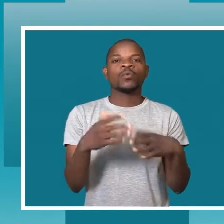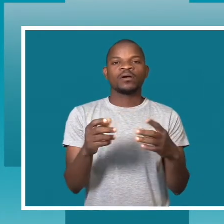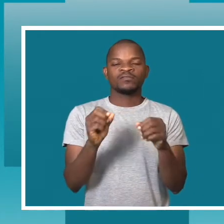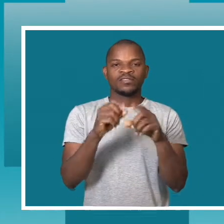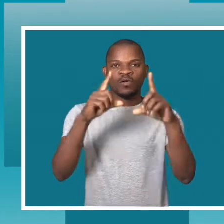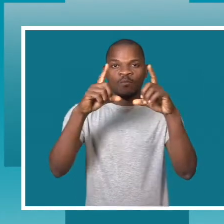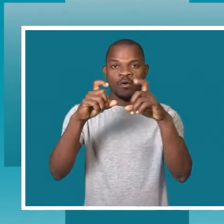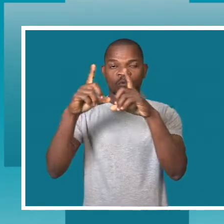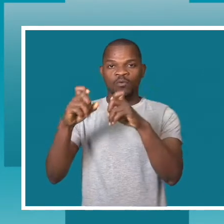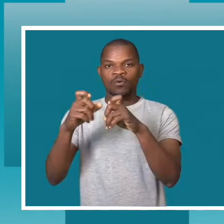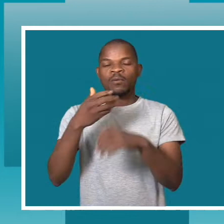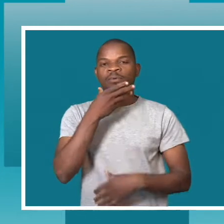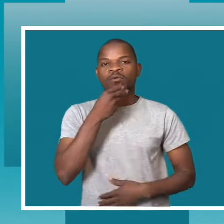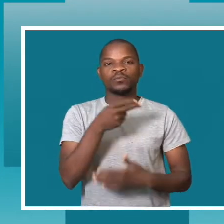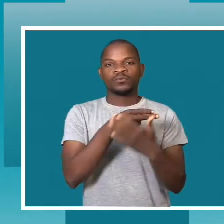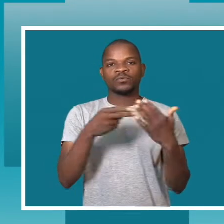Simão Arthur.